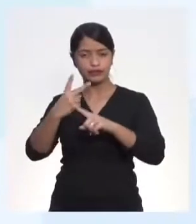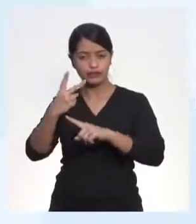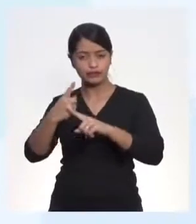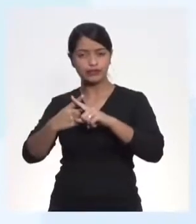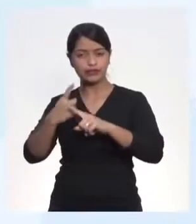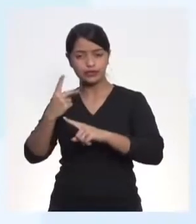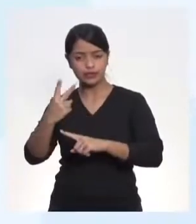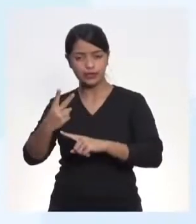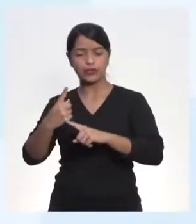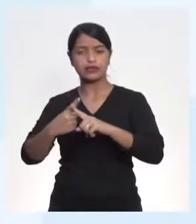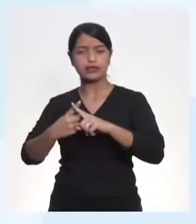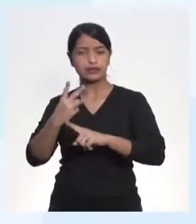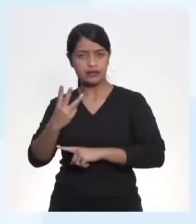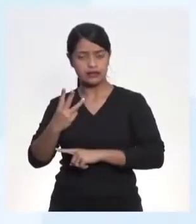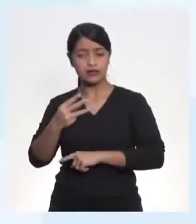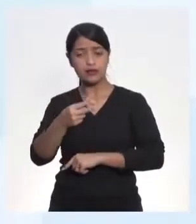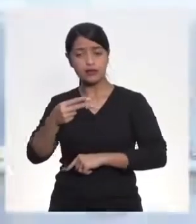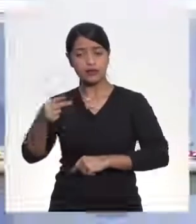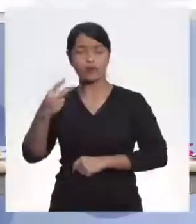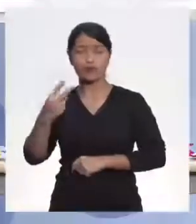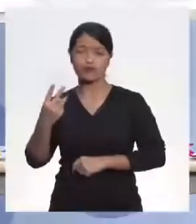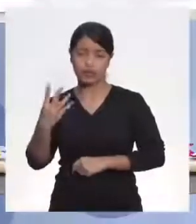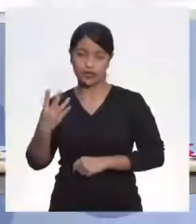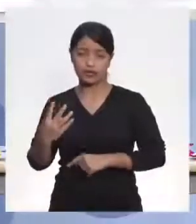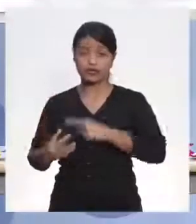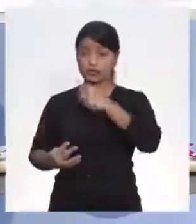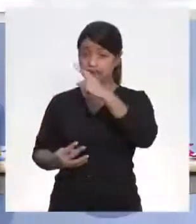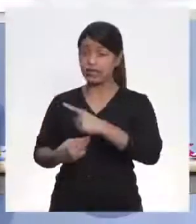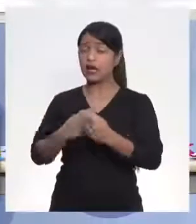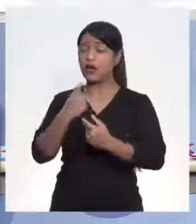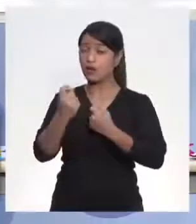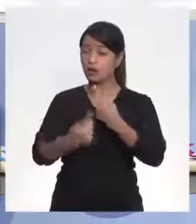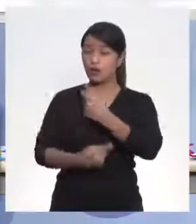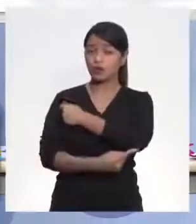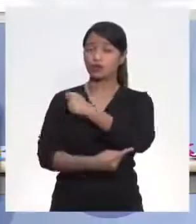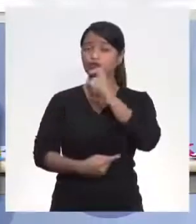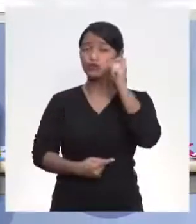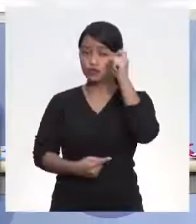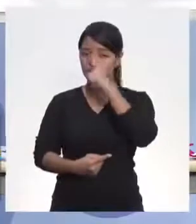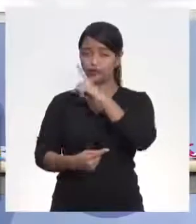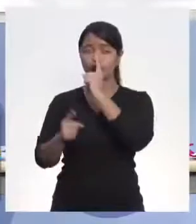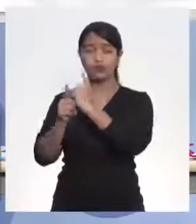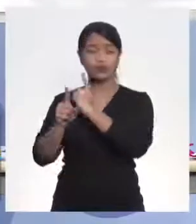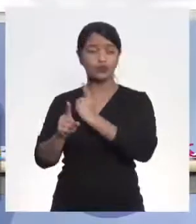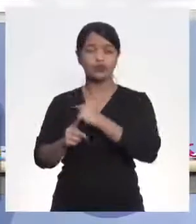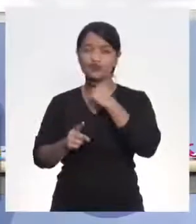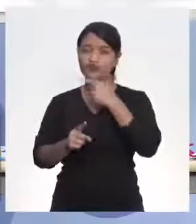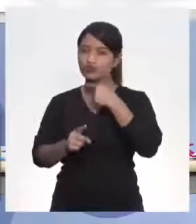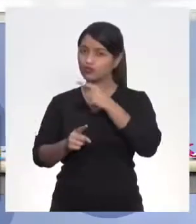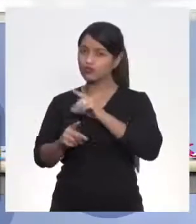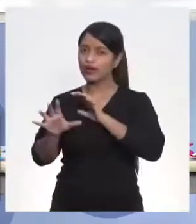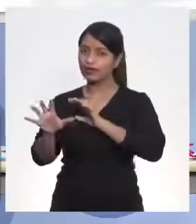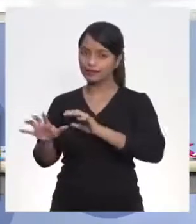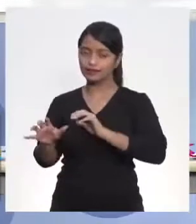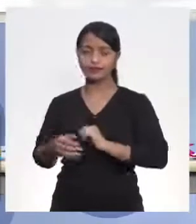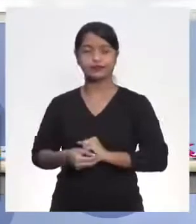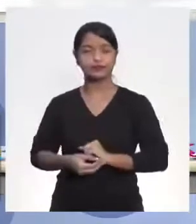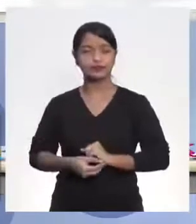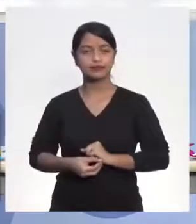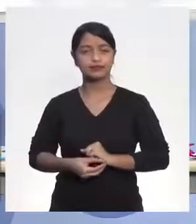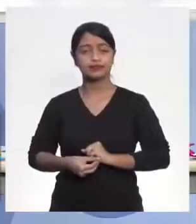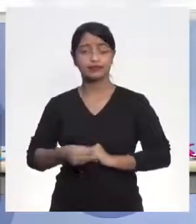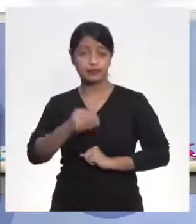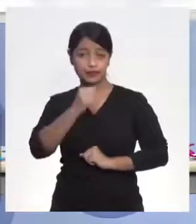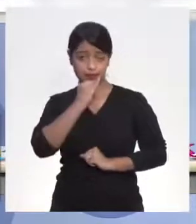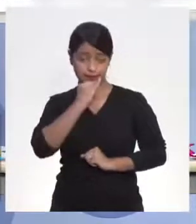essa decomposição que alguns alunos ainda têm muita dificuldade em estar resolvendo dessa forma, né? Porque, por exemplo,